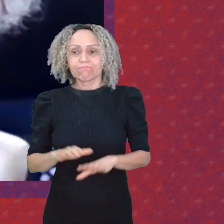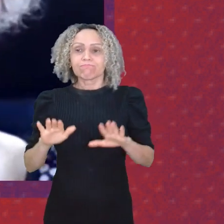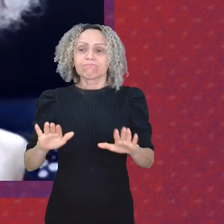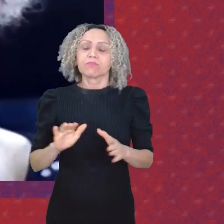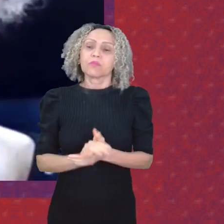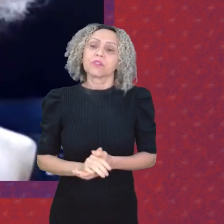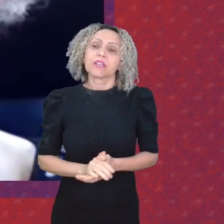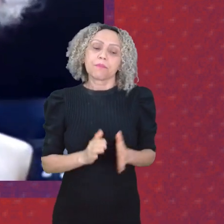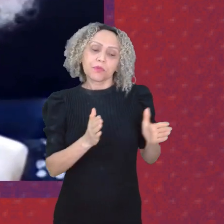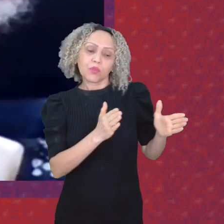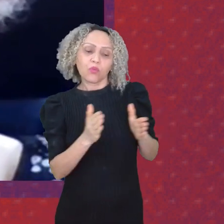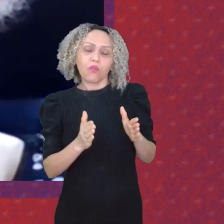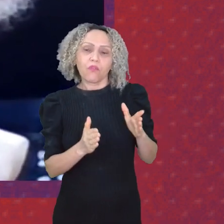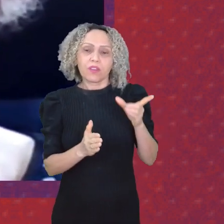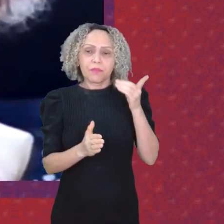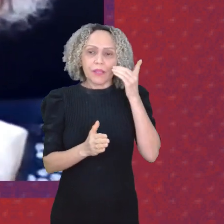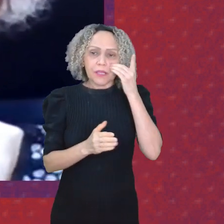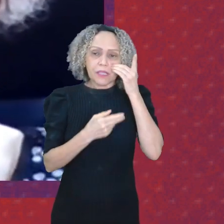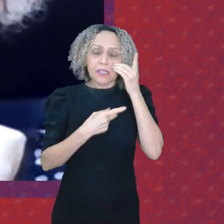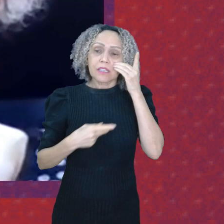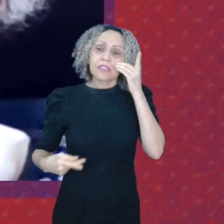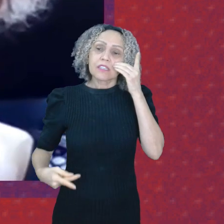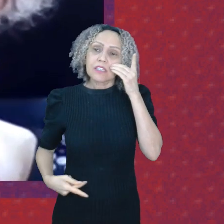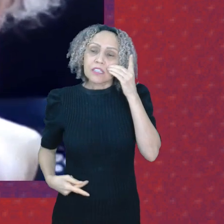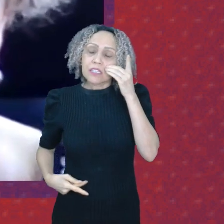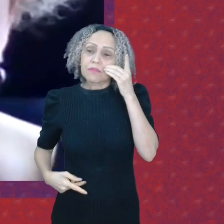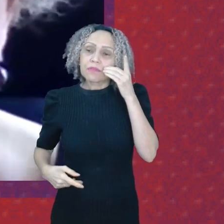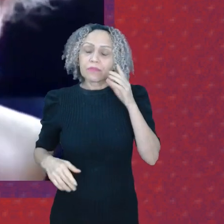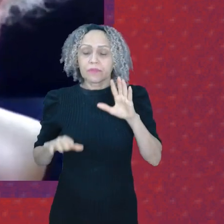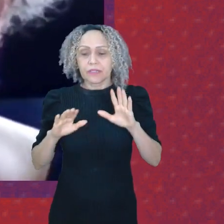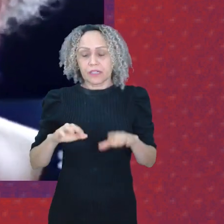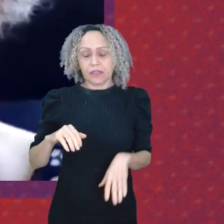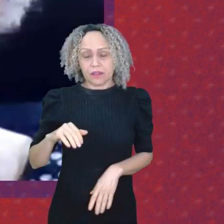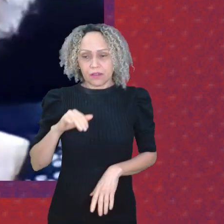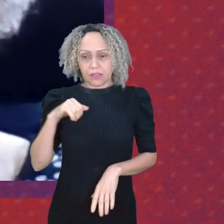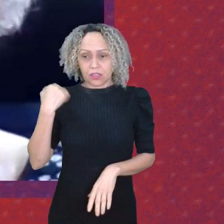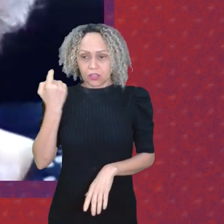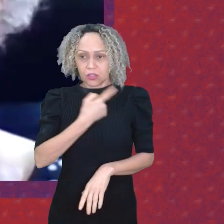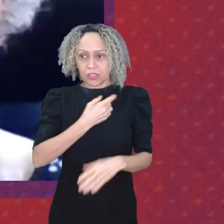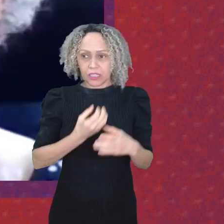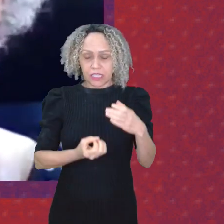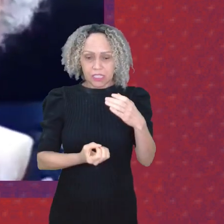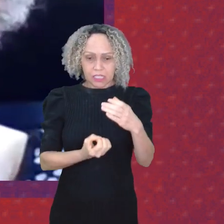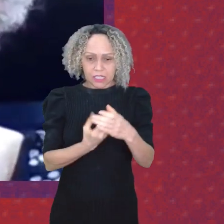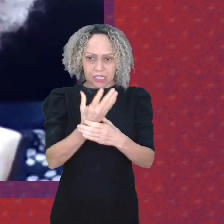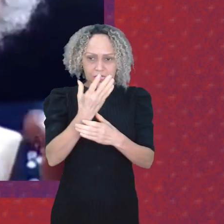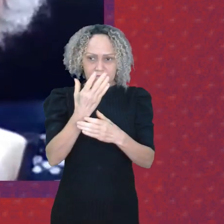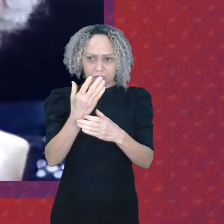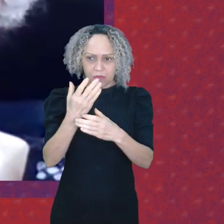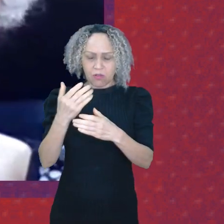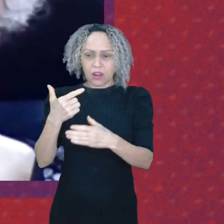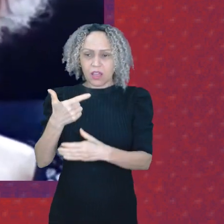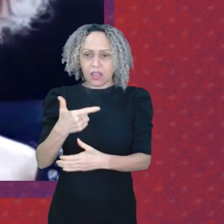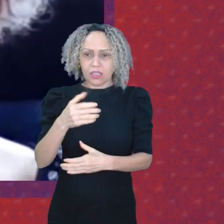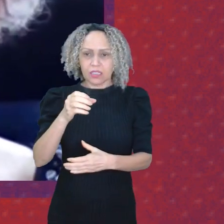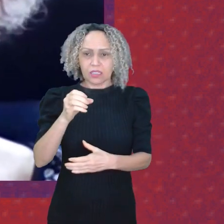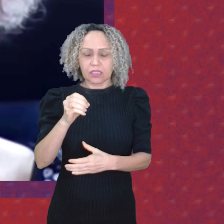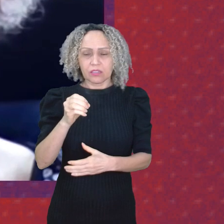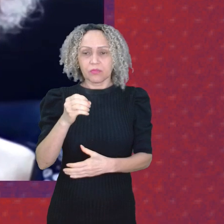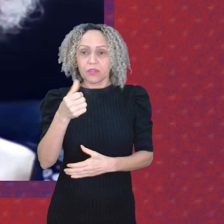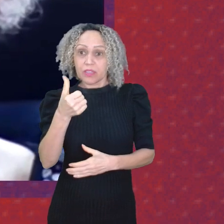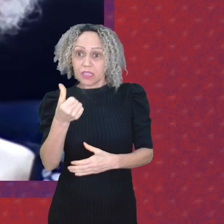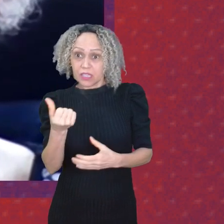minha titularidade, nós criamos, em 2006, junto com o Movimento de Mulheres, a Lei Maria da Penha.